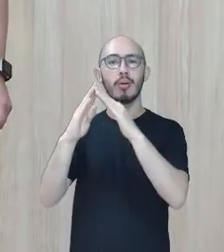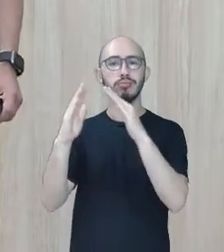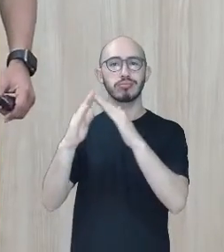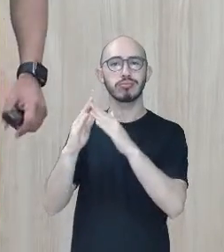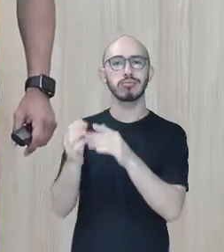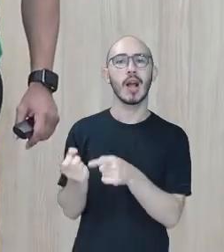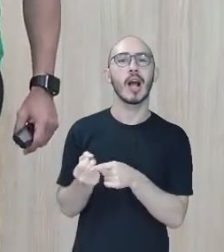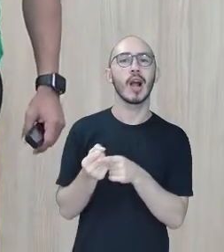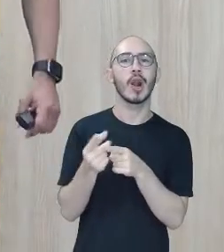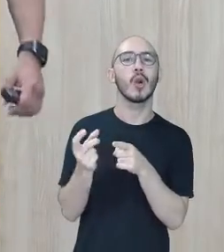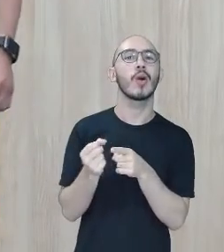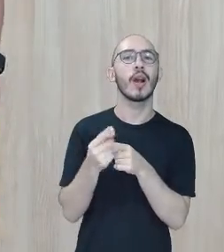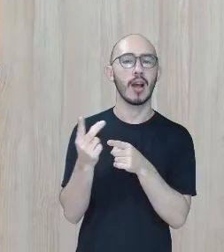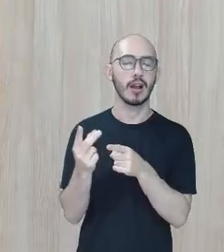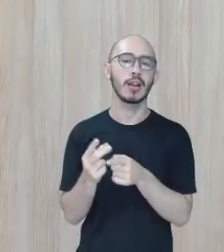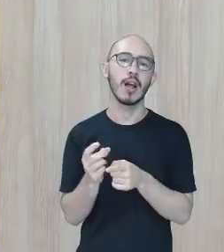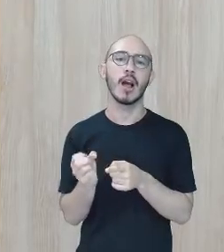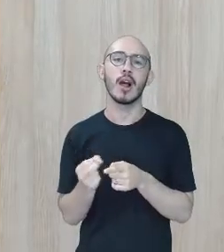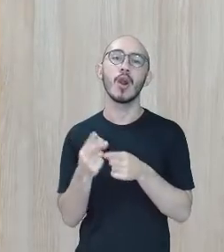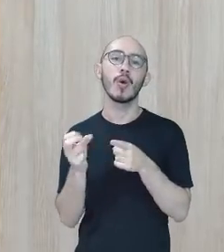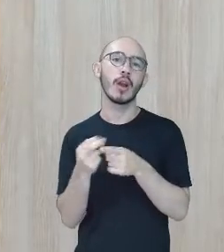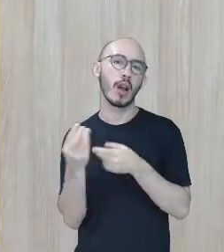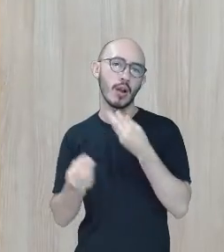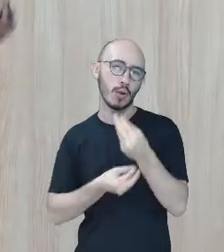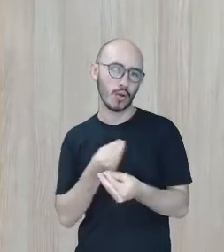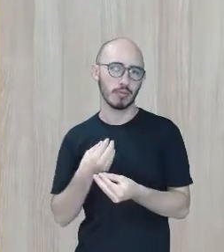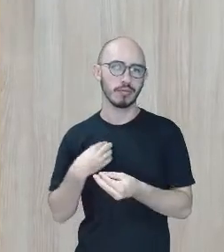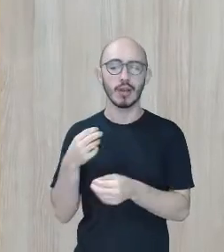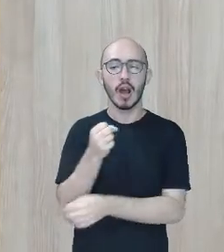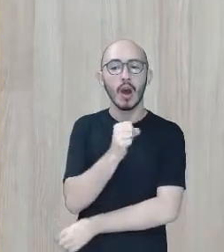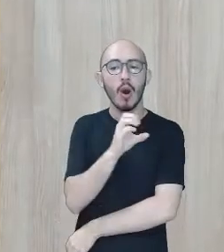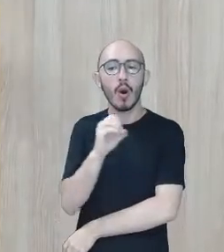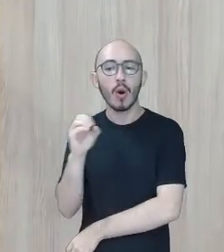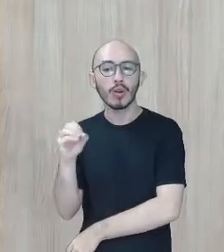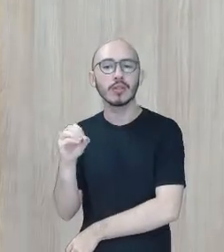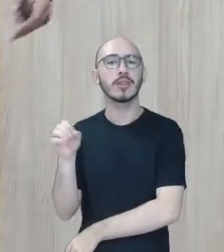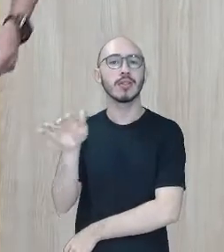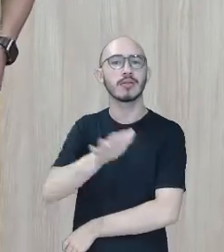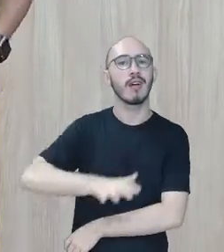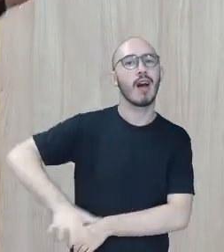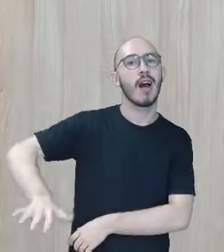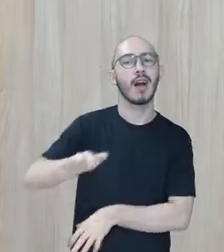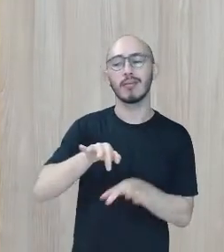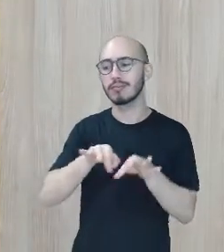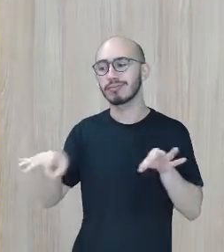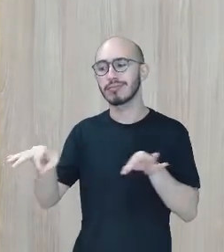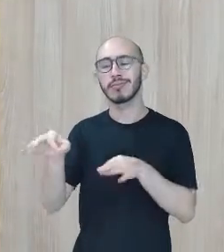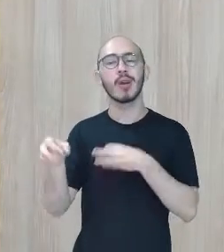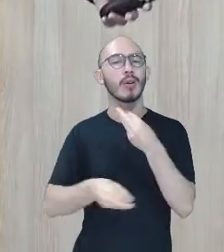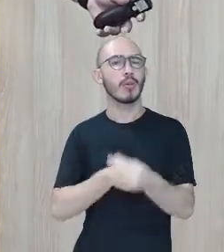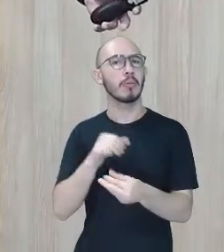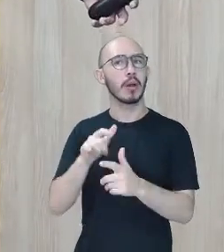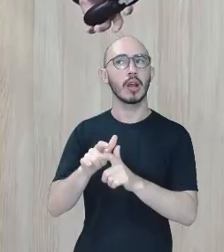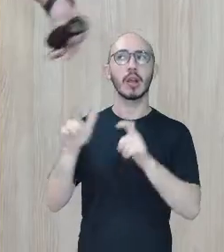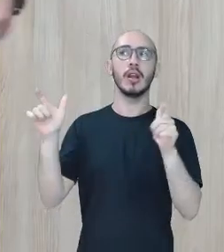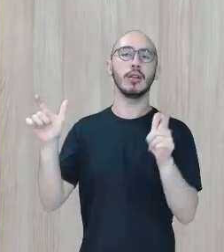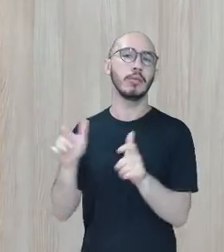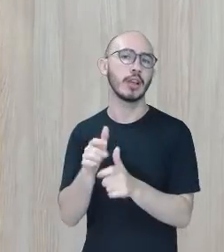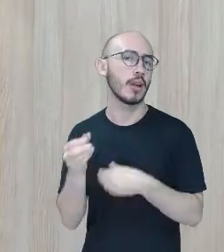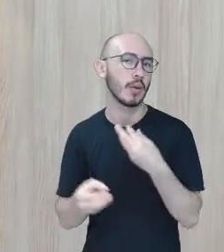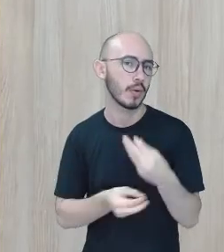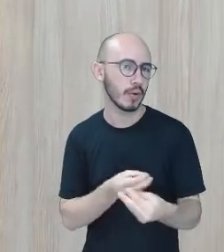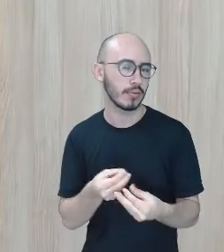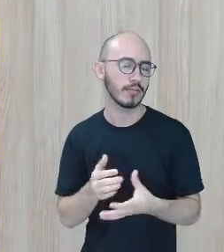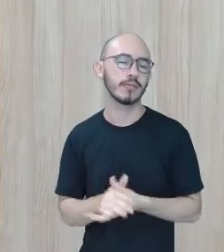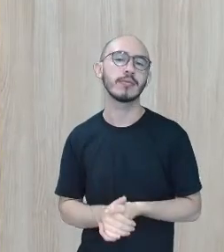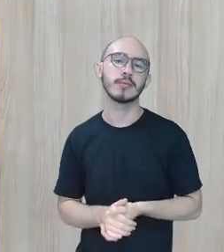com 800 metros quadrados de área. E você não tem a noção de que, será que aquilo ali é grande? É